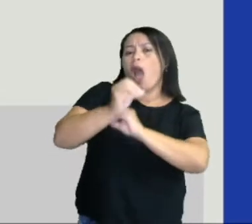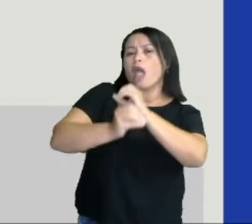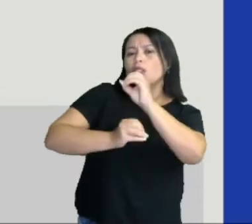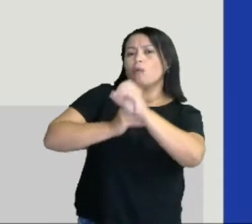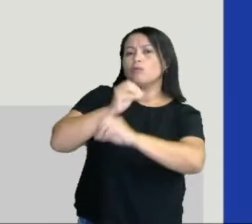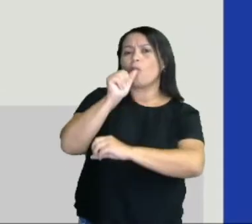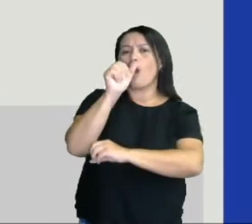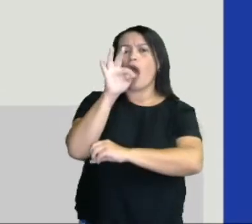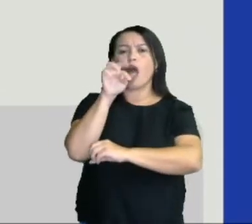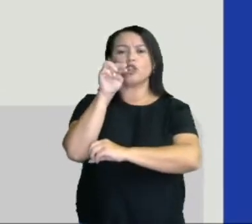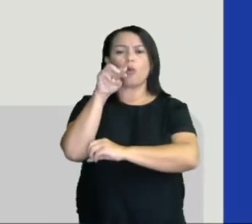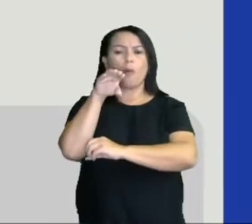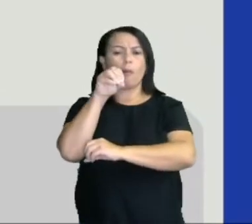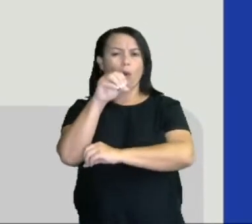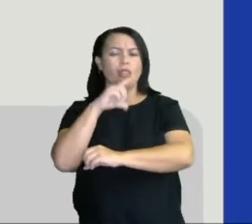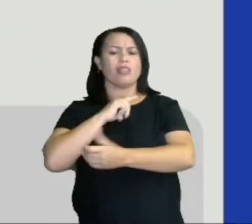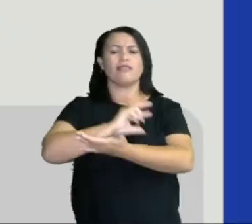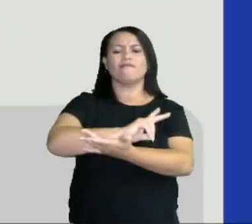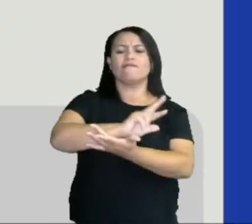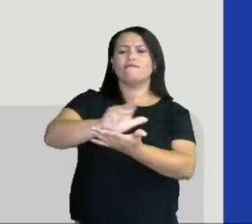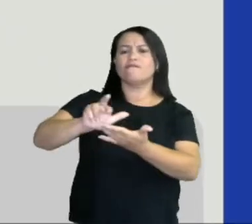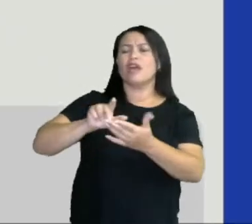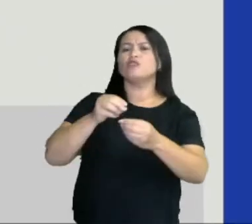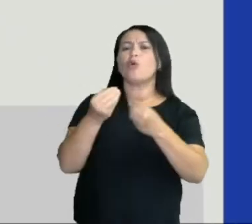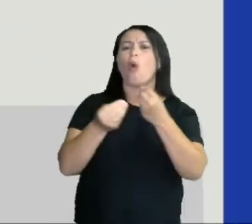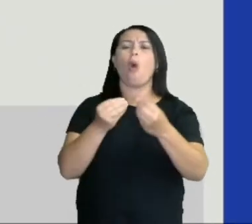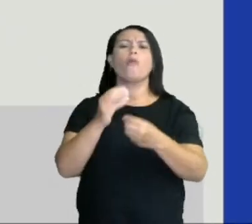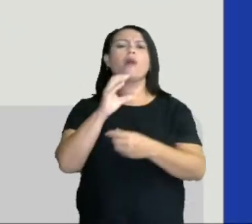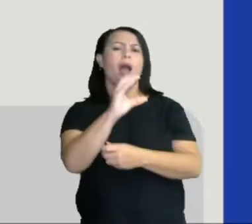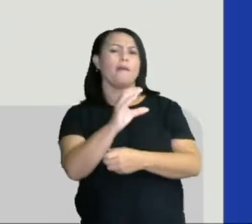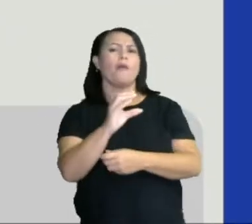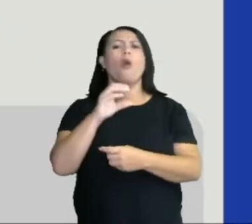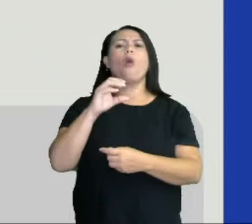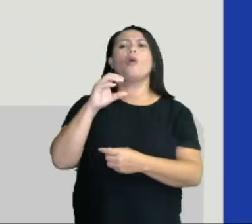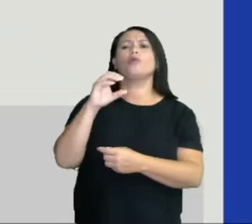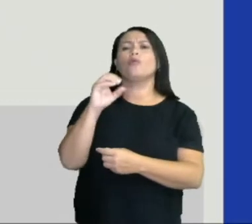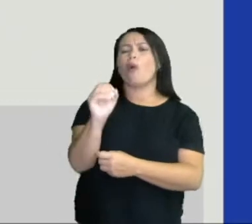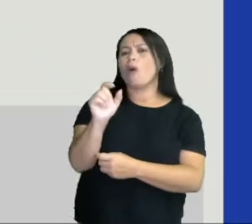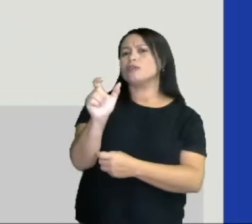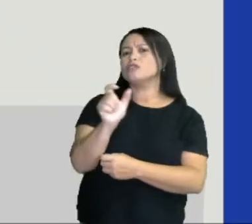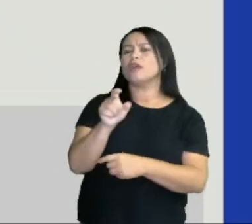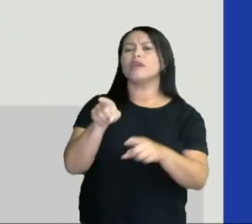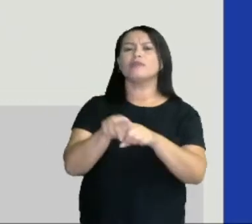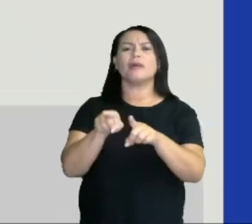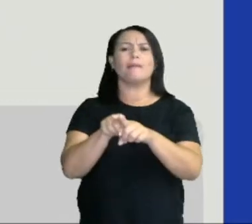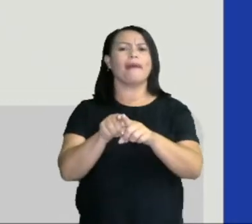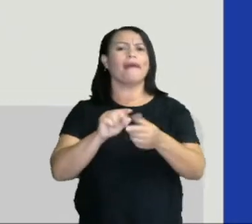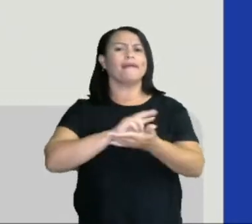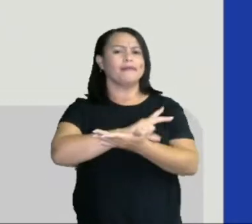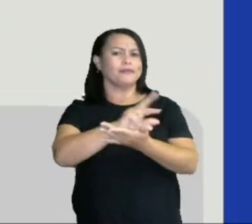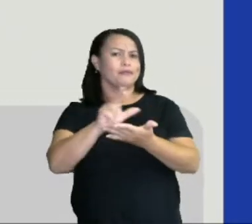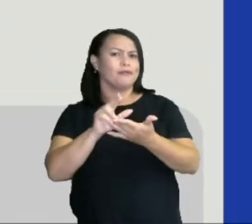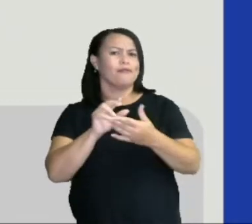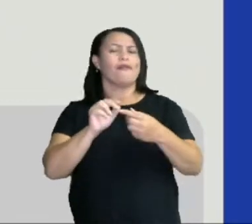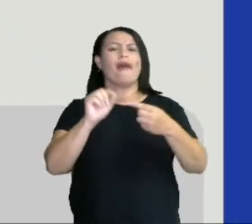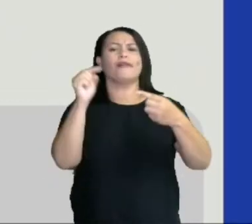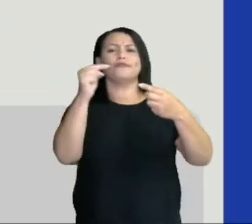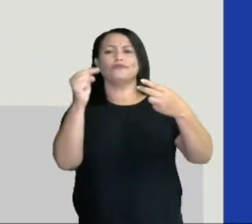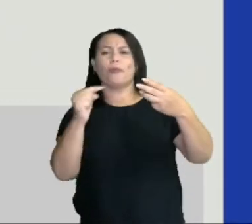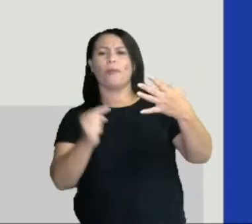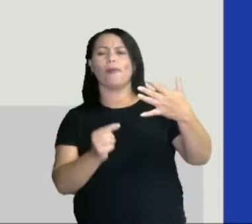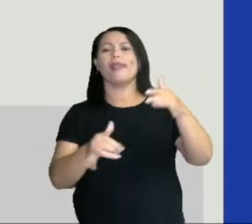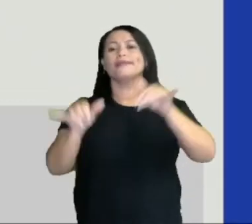átomo, de diversos elementos como carbono, hidrogênio, oxigênio, nitrogênio, fósforo,